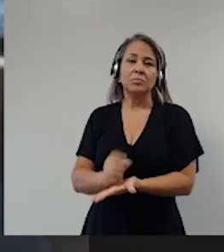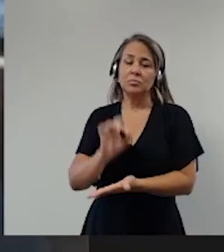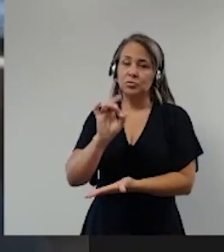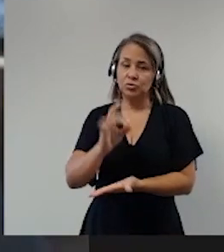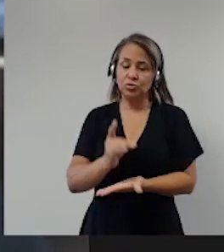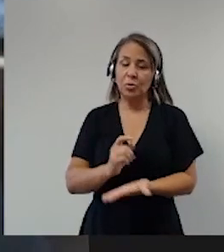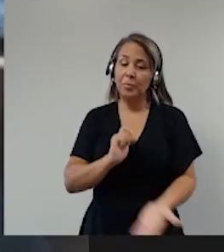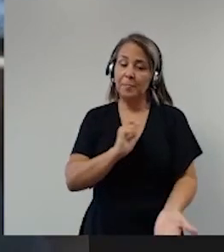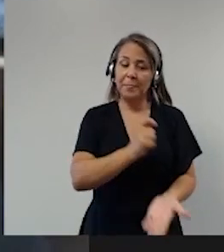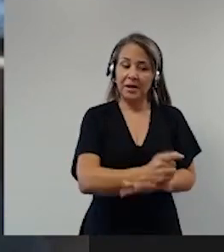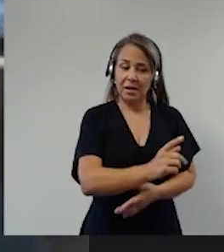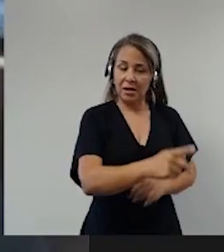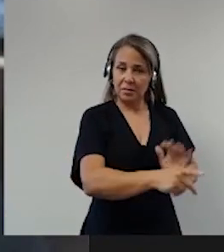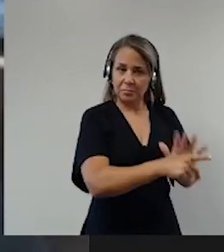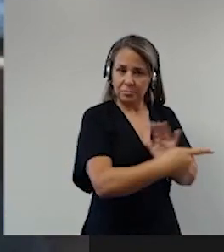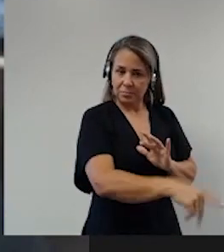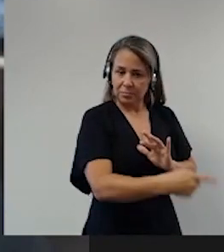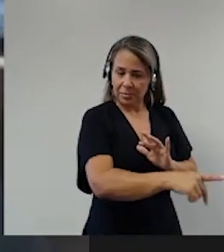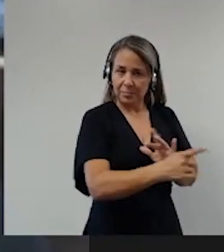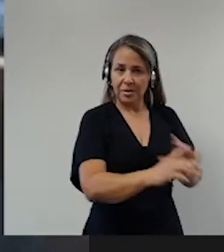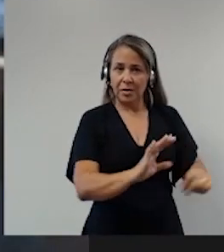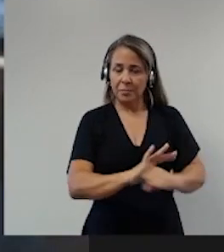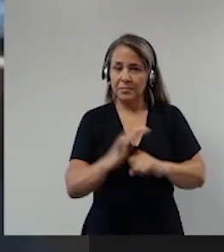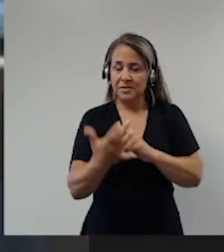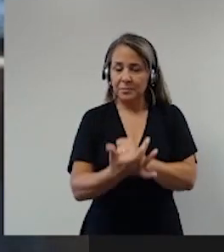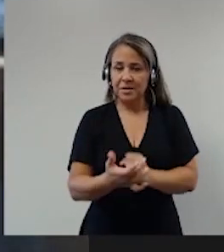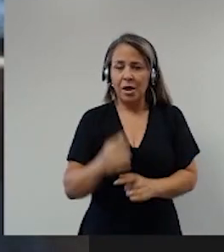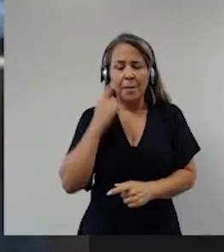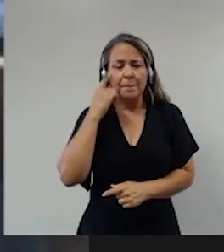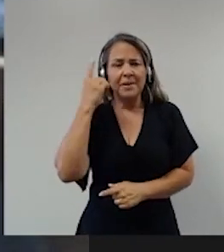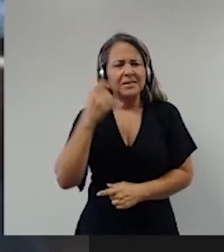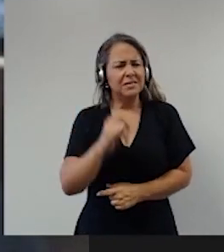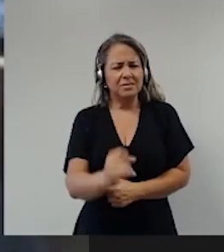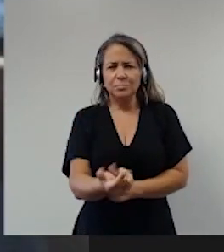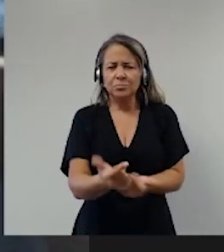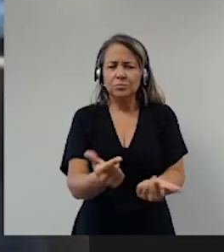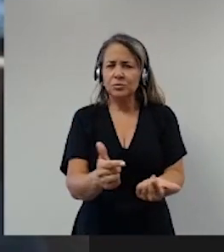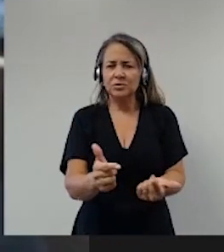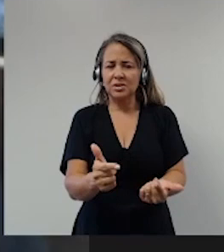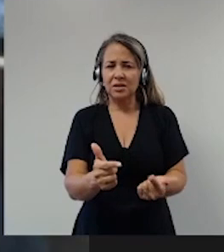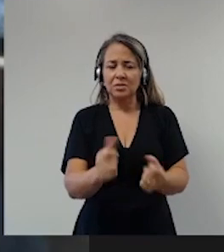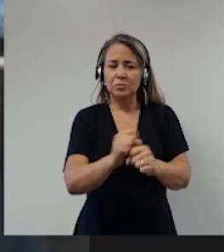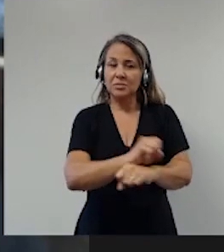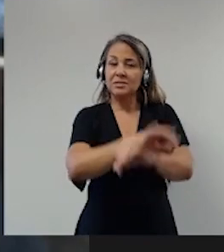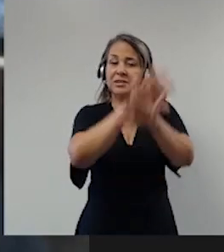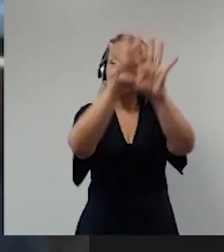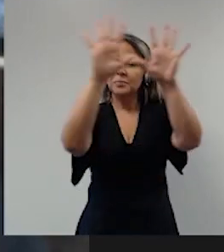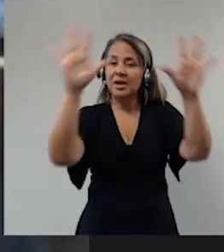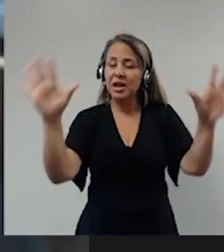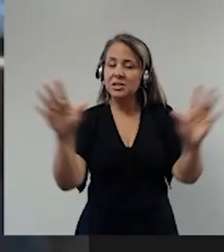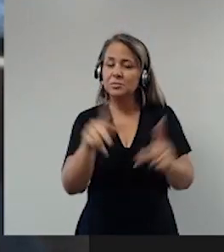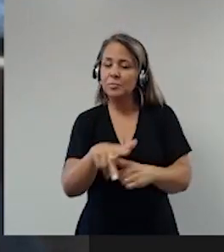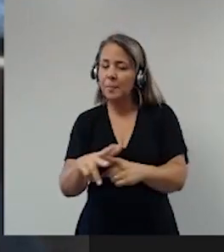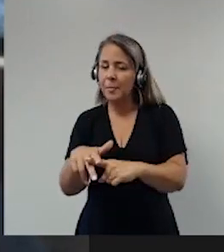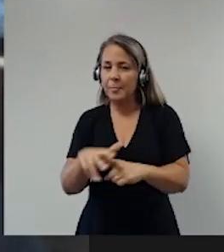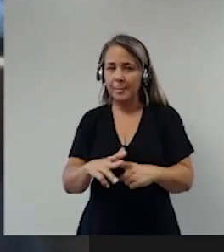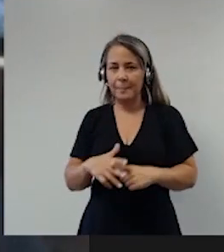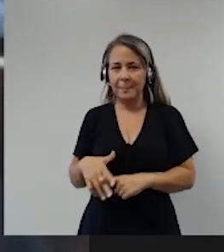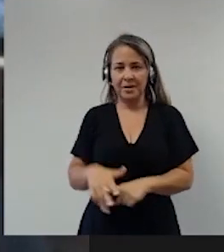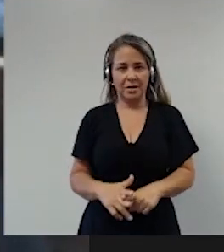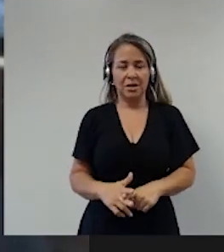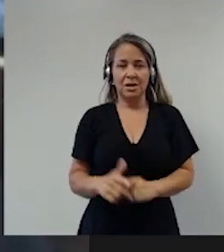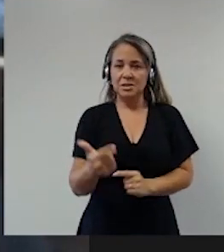apenas o gasto em relação à própria pandemia. Então, já pensou se a gente não tivesse um portal de transparência bem instruído, se a gente não